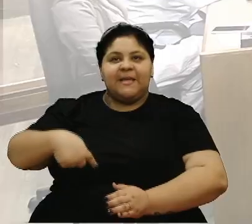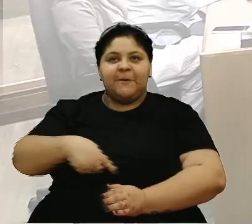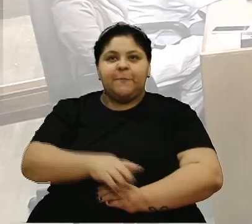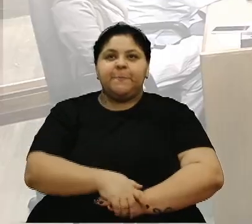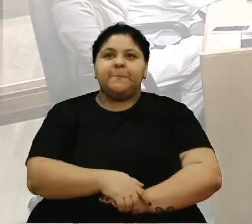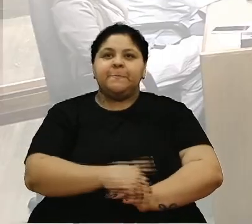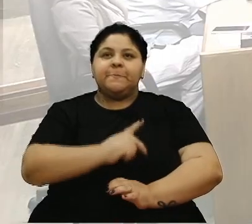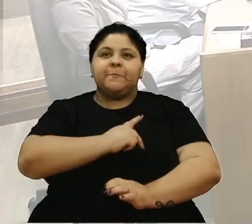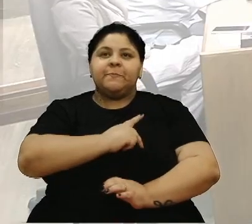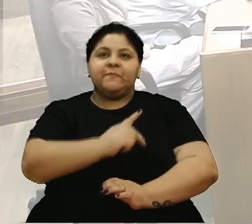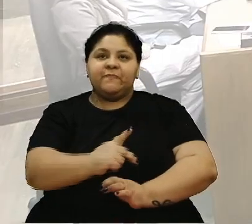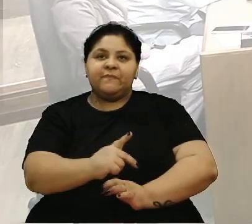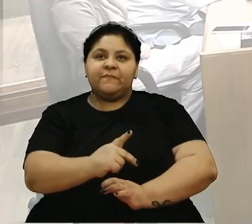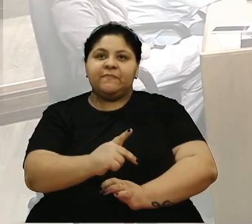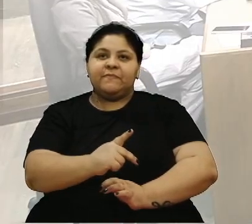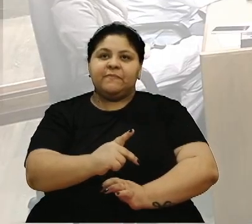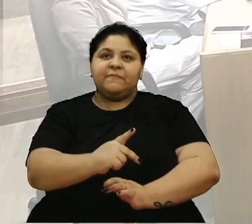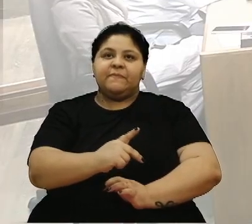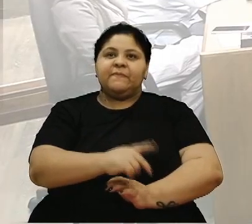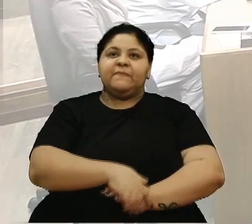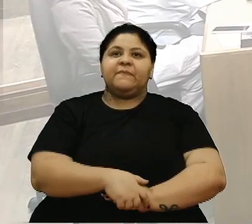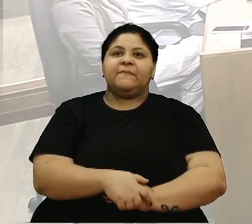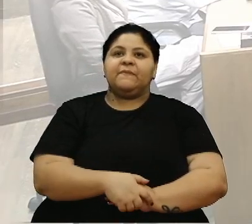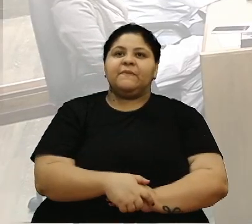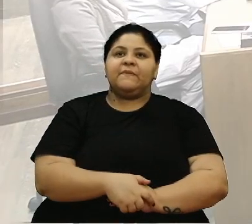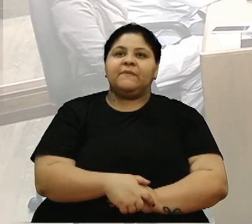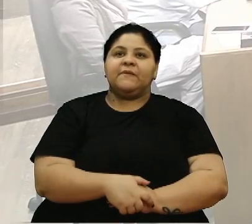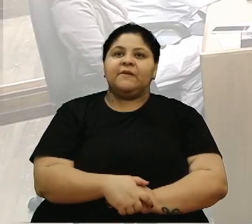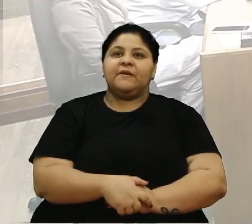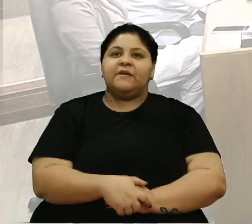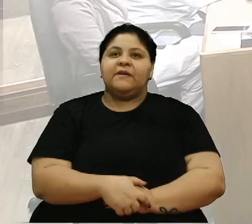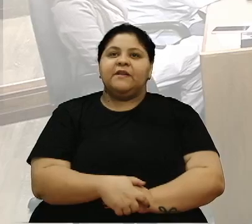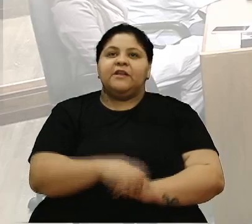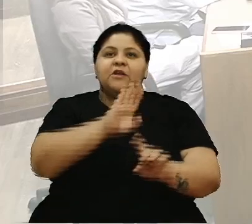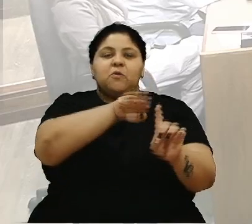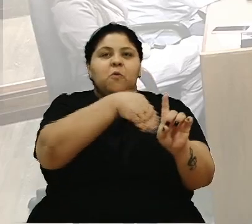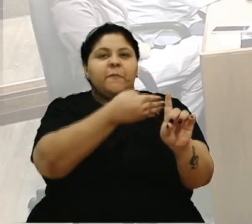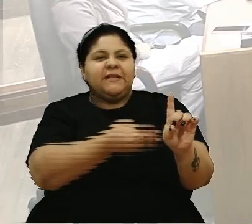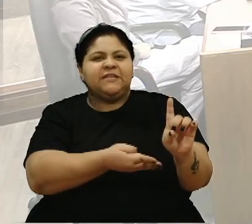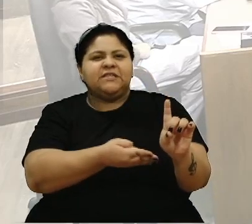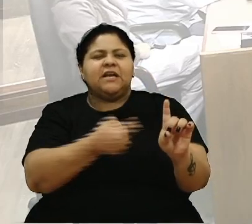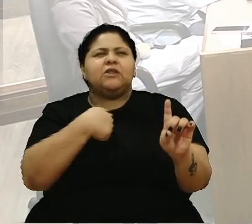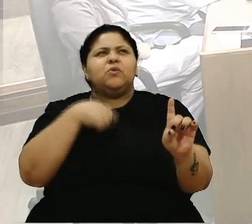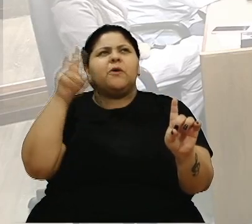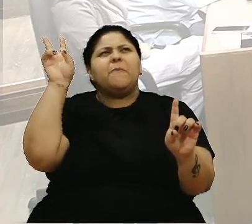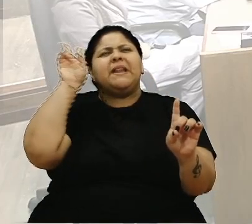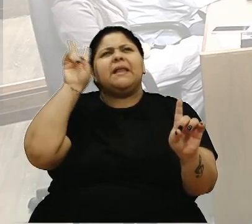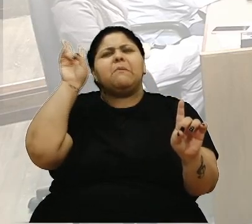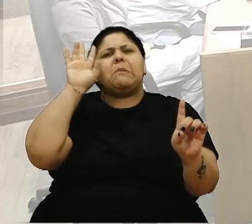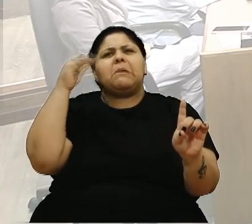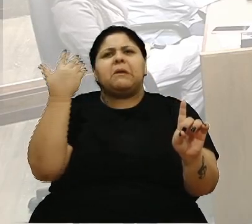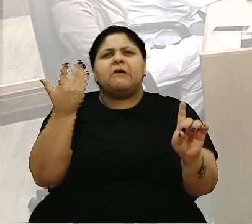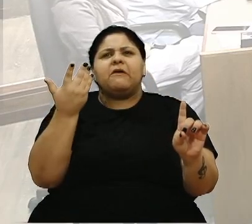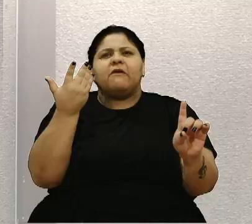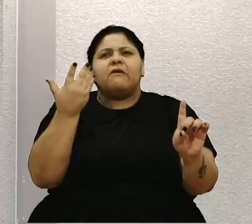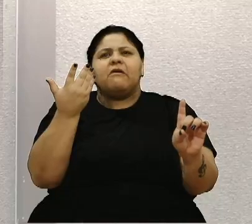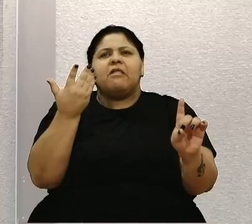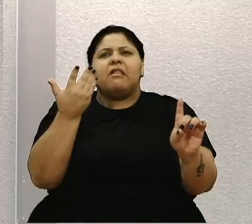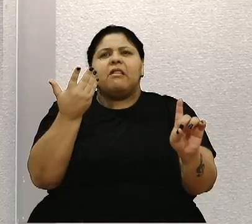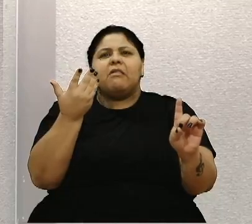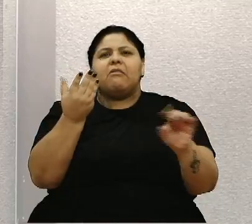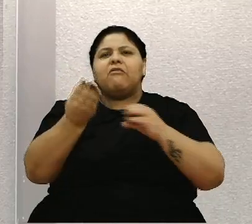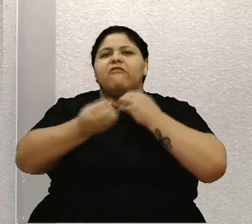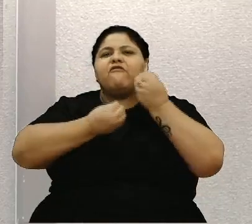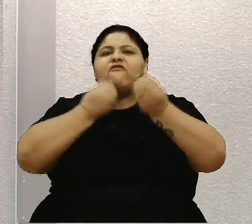Senhora presidente, caros colegas, o tio Solito, eu tenho uma imagem dele trovando,